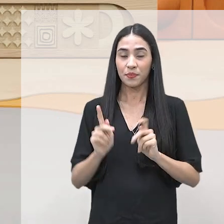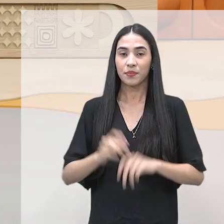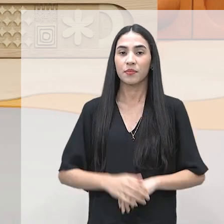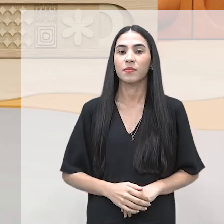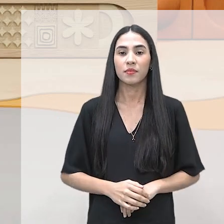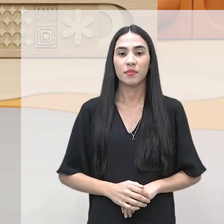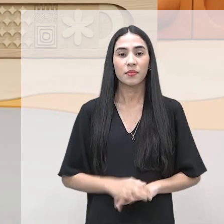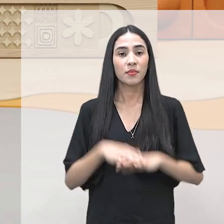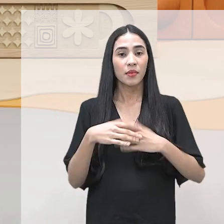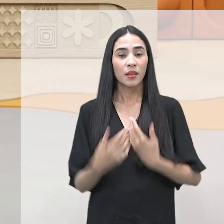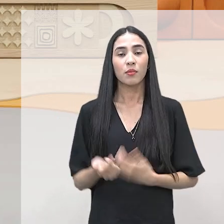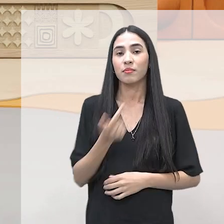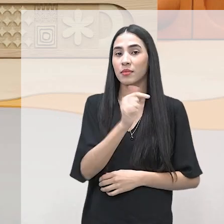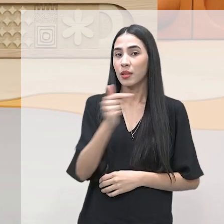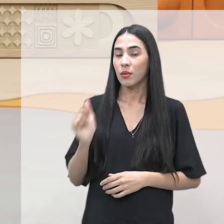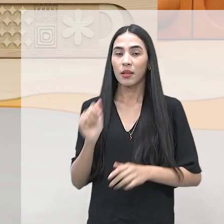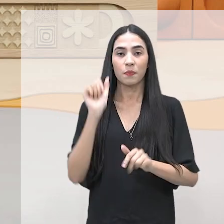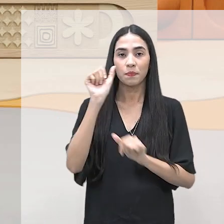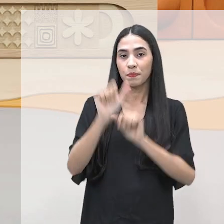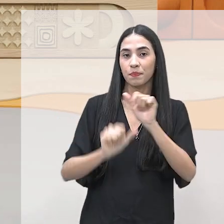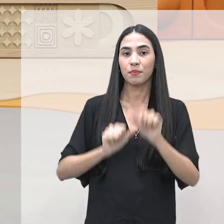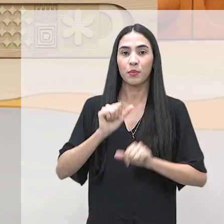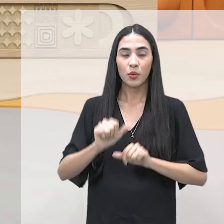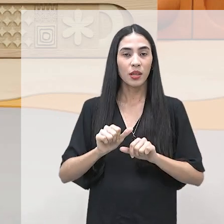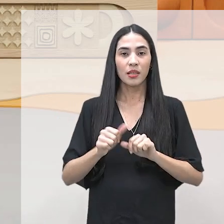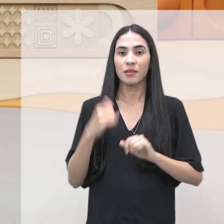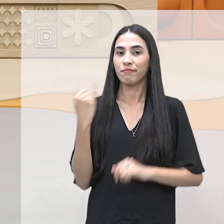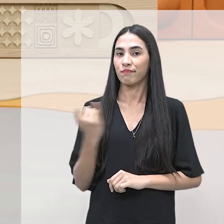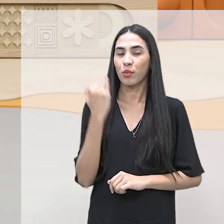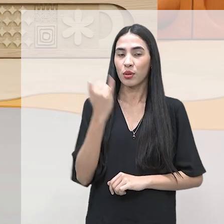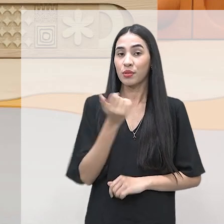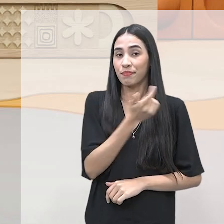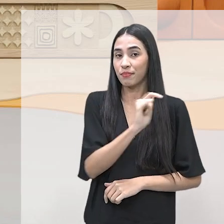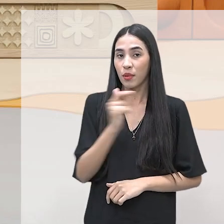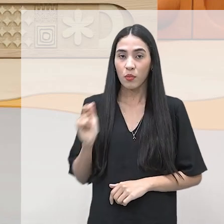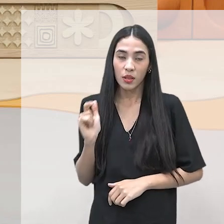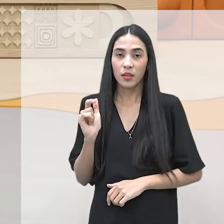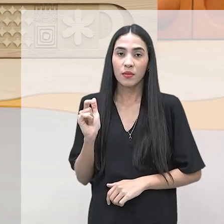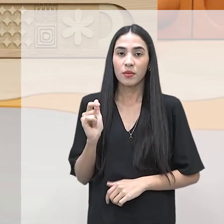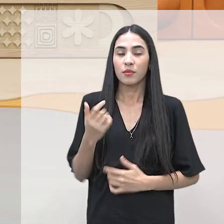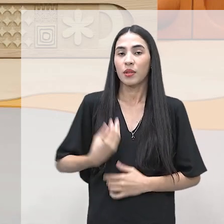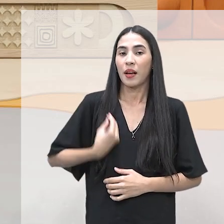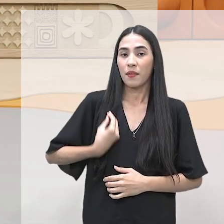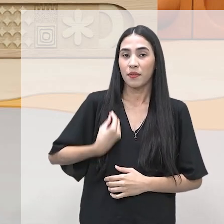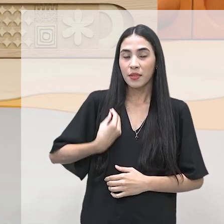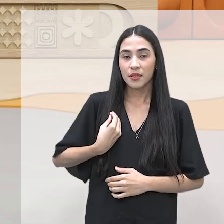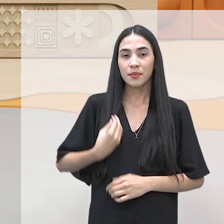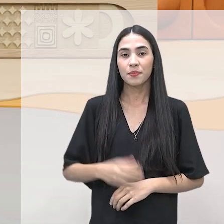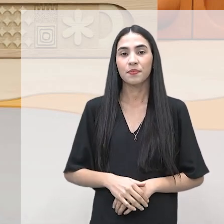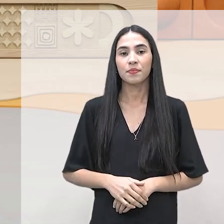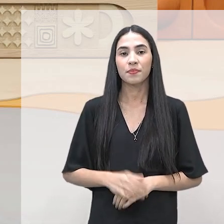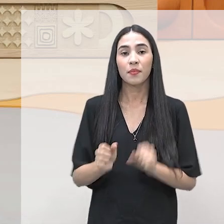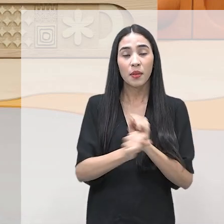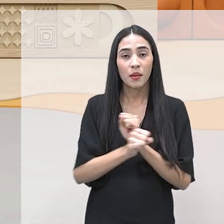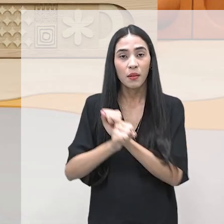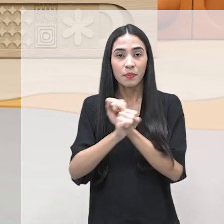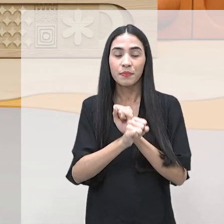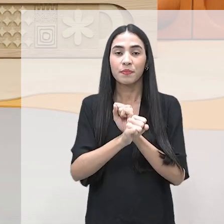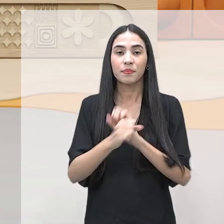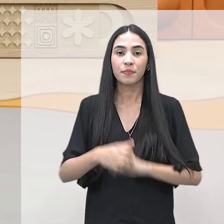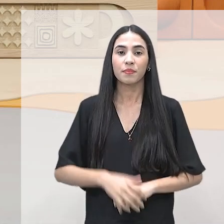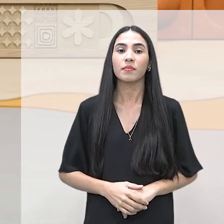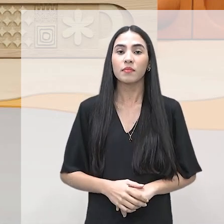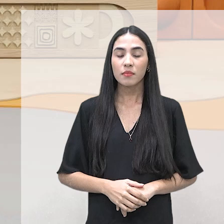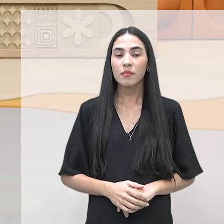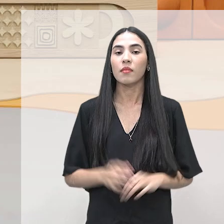está vendo que não houve nenhuma mudança significativa no modo de vida dos ex-escravizados,